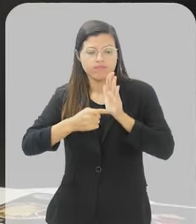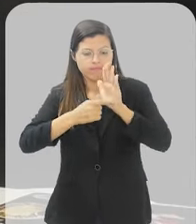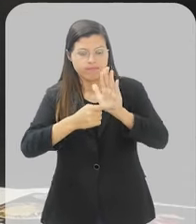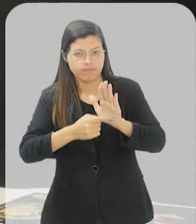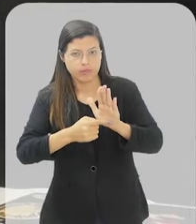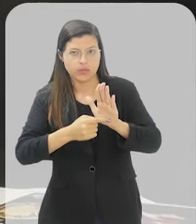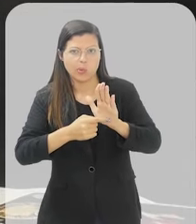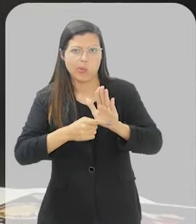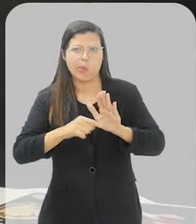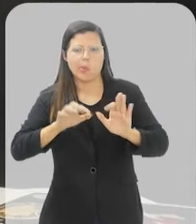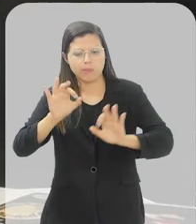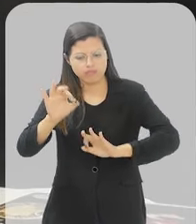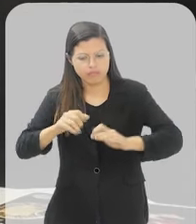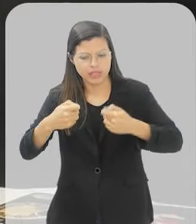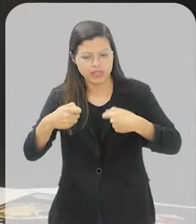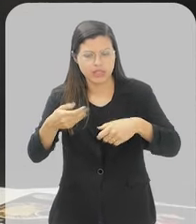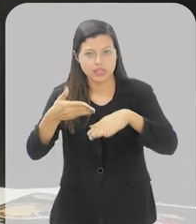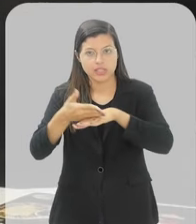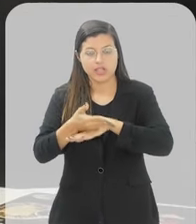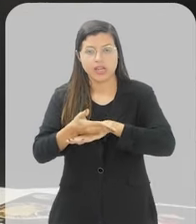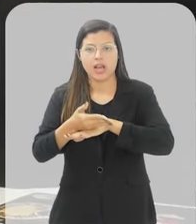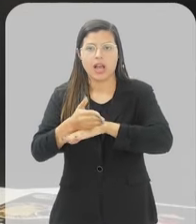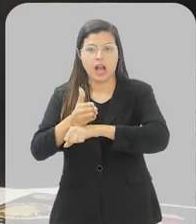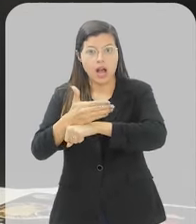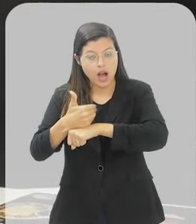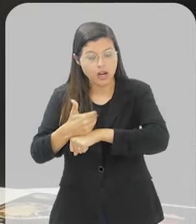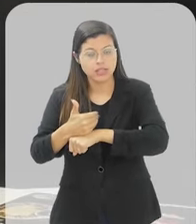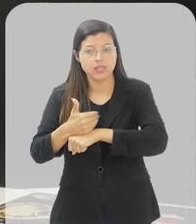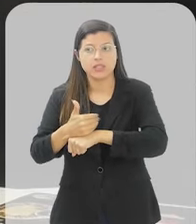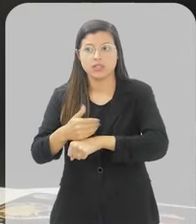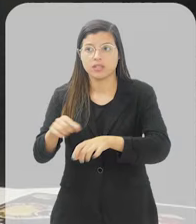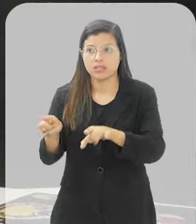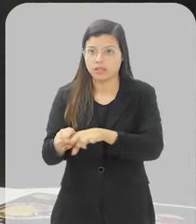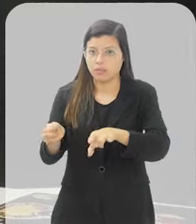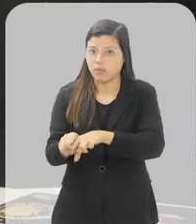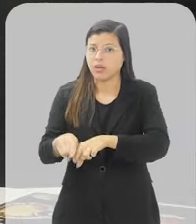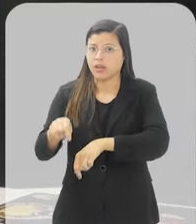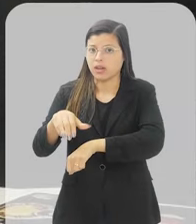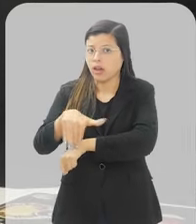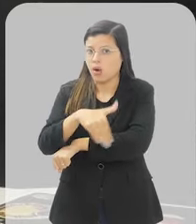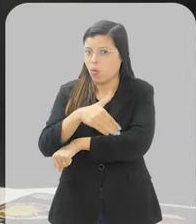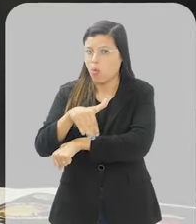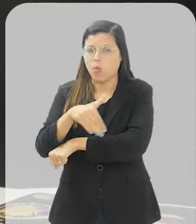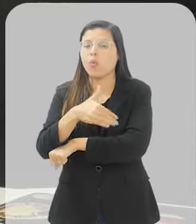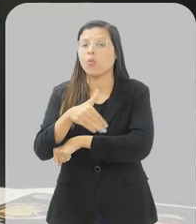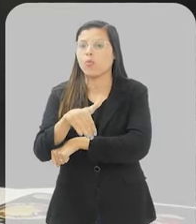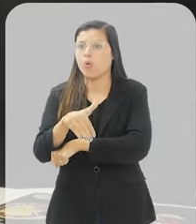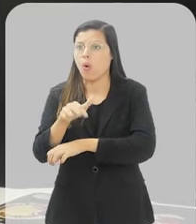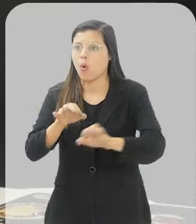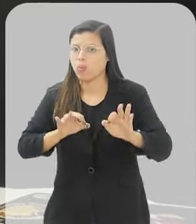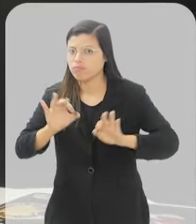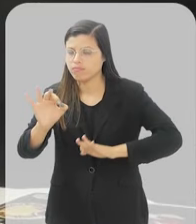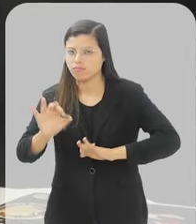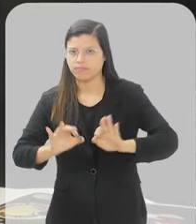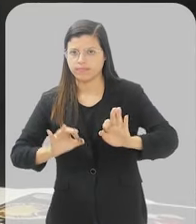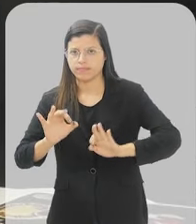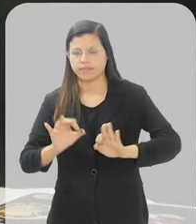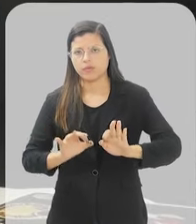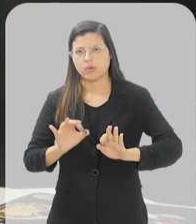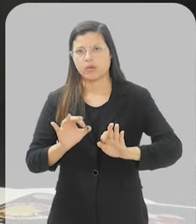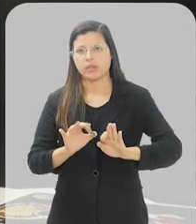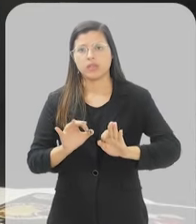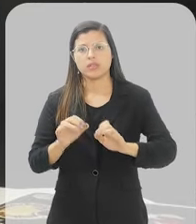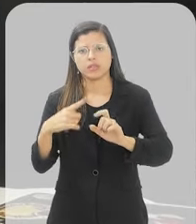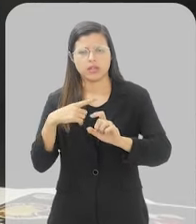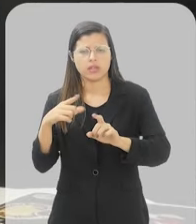cedo, montar a sua fantasia no meio da rua, porque as alegorias estão no meio da rua, não estão num lugar isolado. Então tem toda uma questão